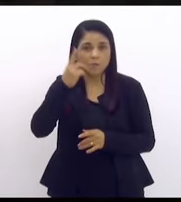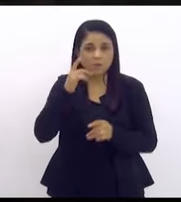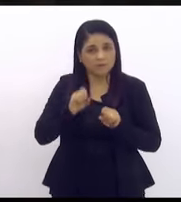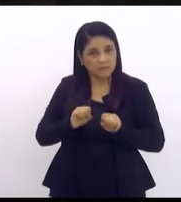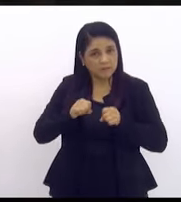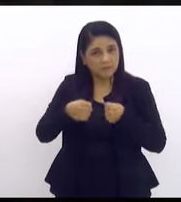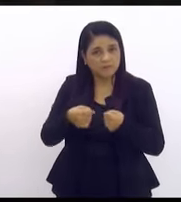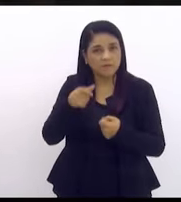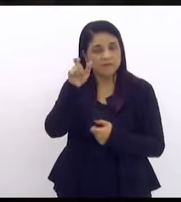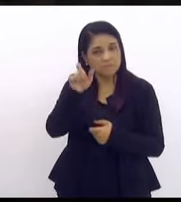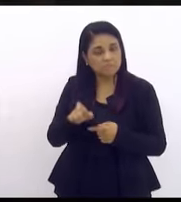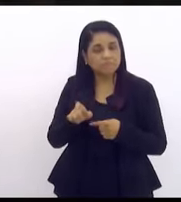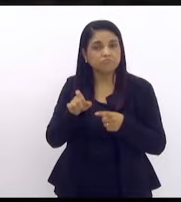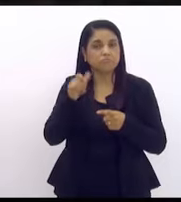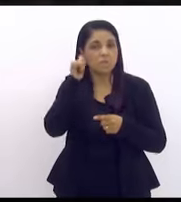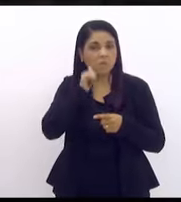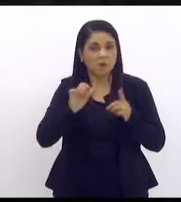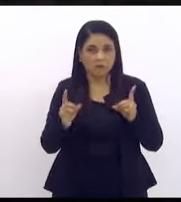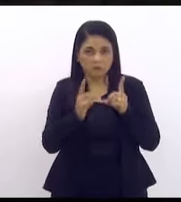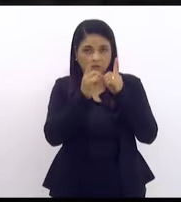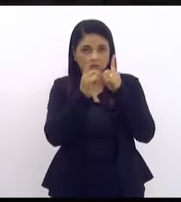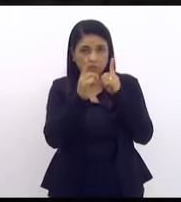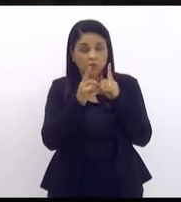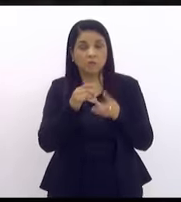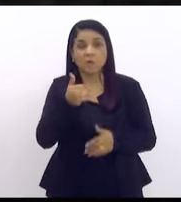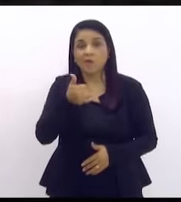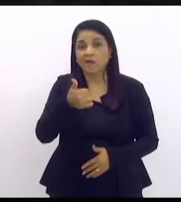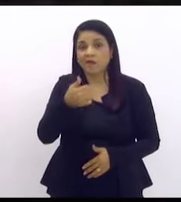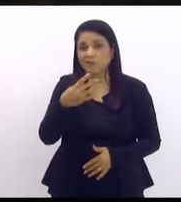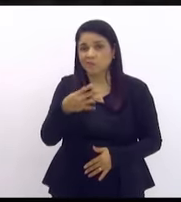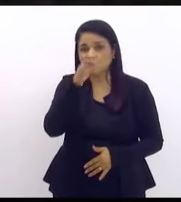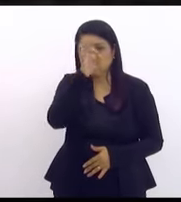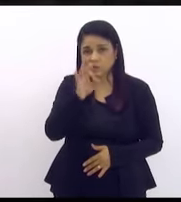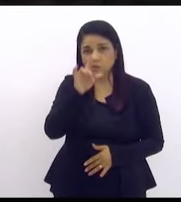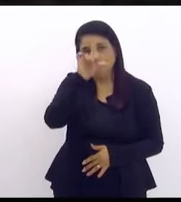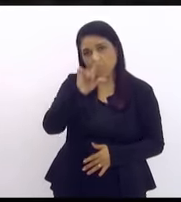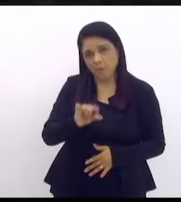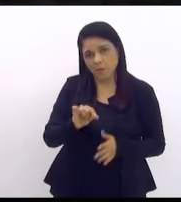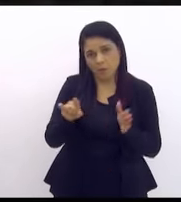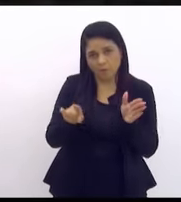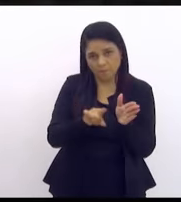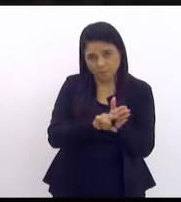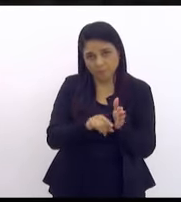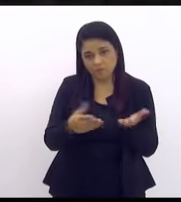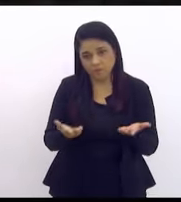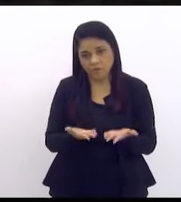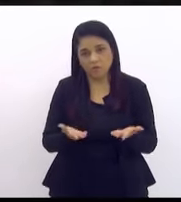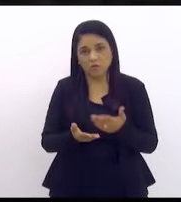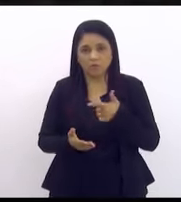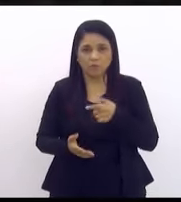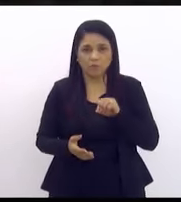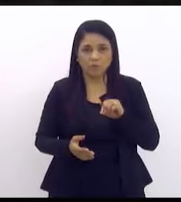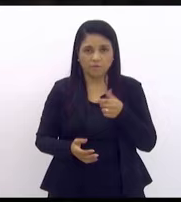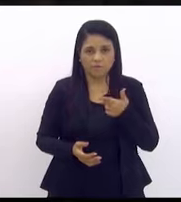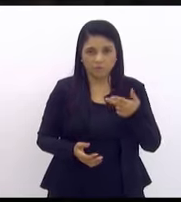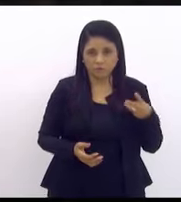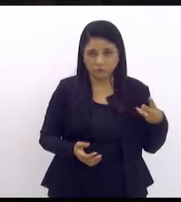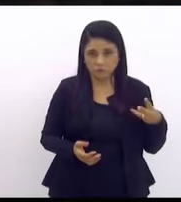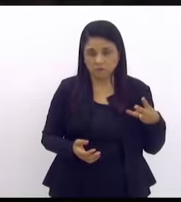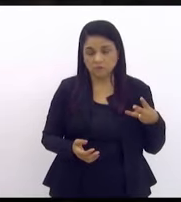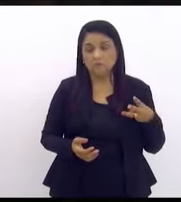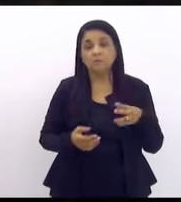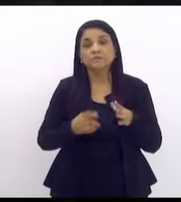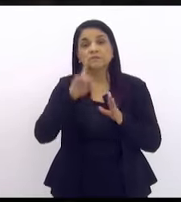defesa e atendimento às mulheres, será 14% menor do que esse ano. Ou seja, uma